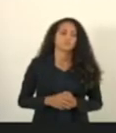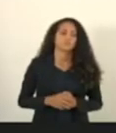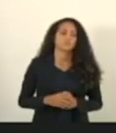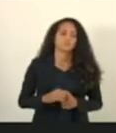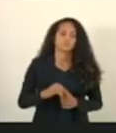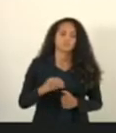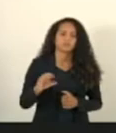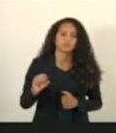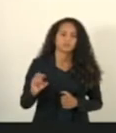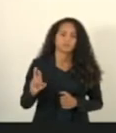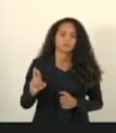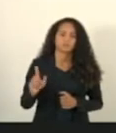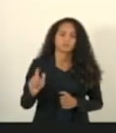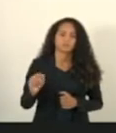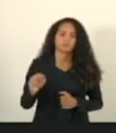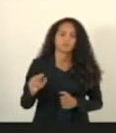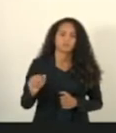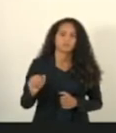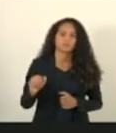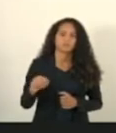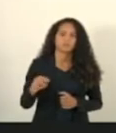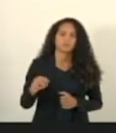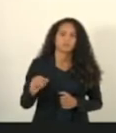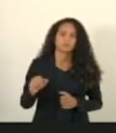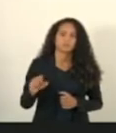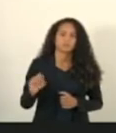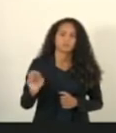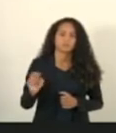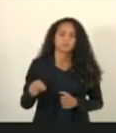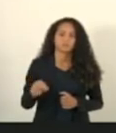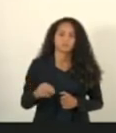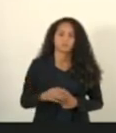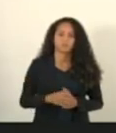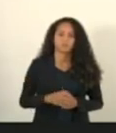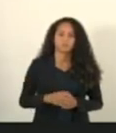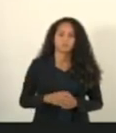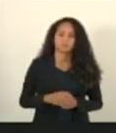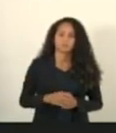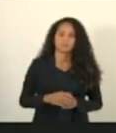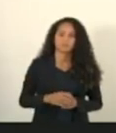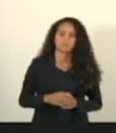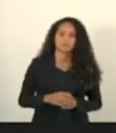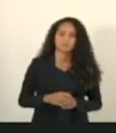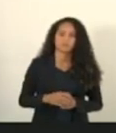Georgina Martim Estringuete, com dois T.